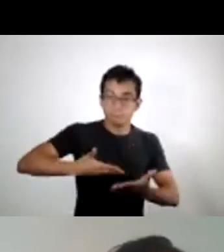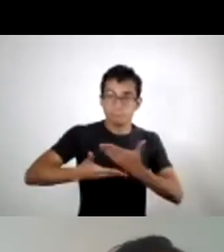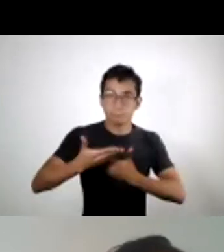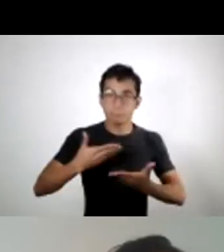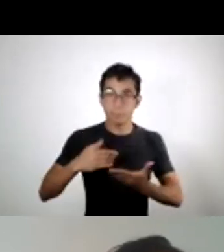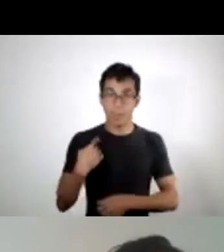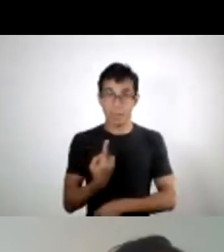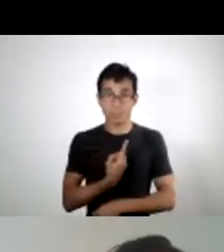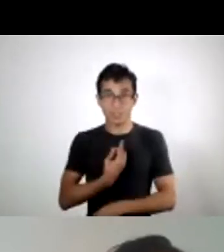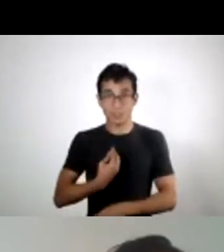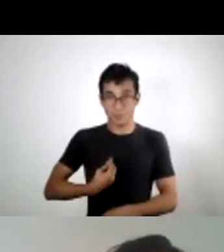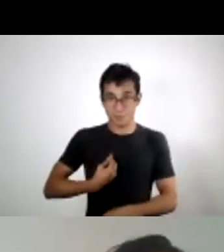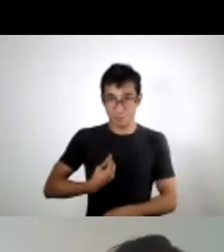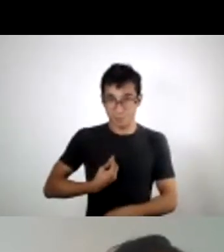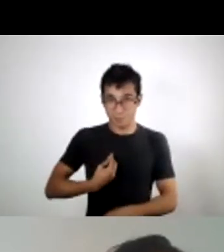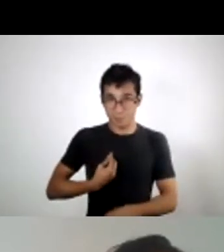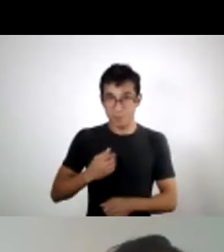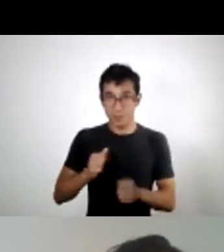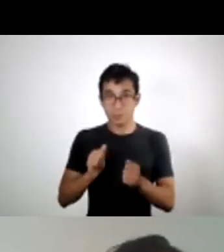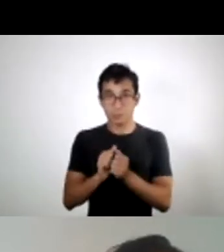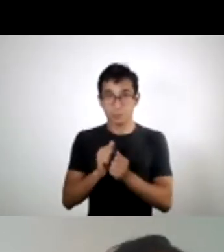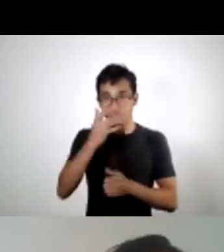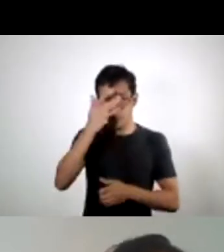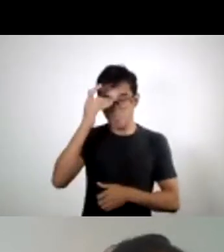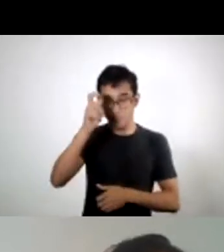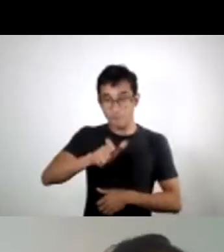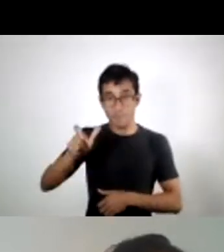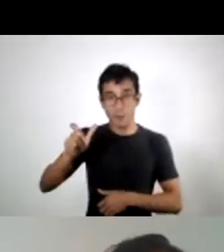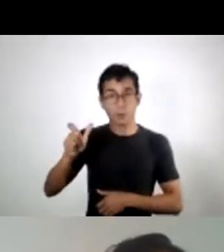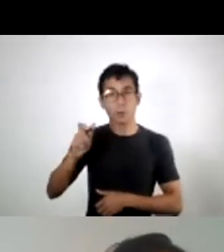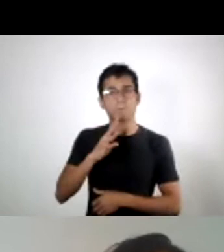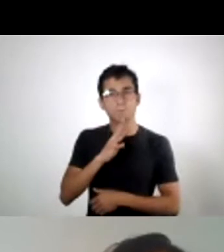mestras e a gente aprende muito com eles e com elas.